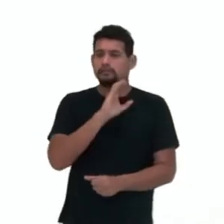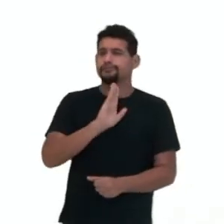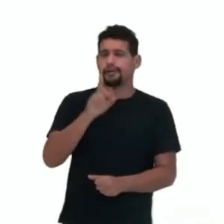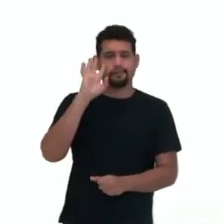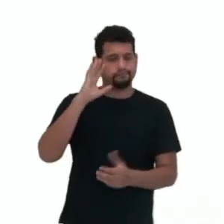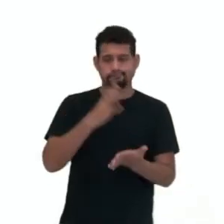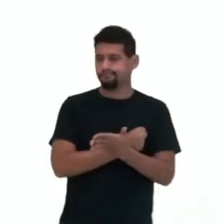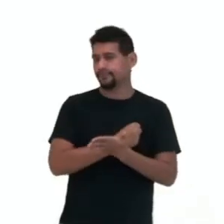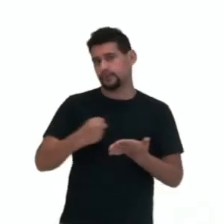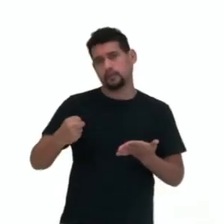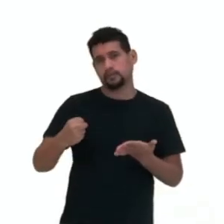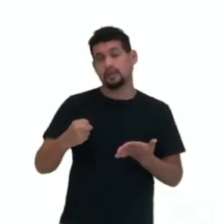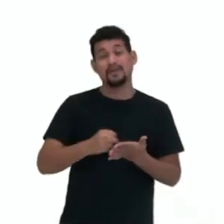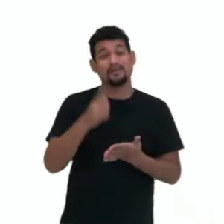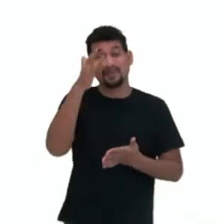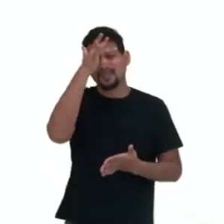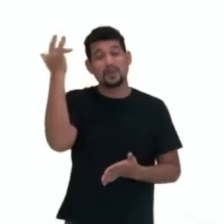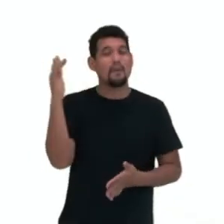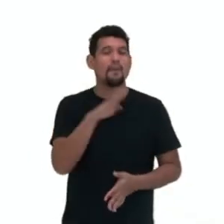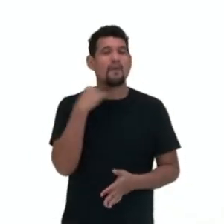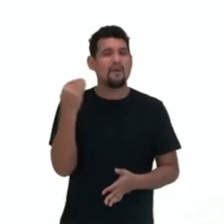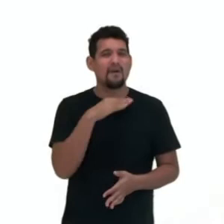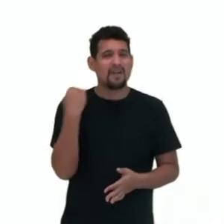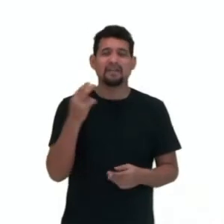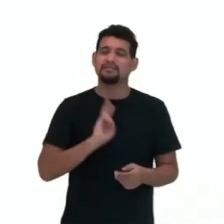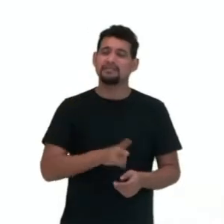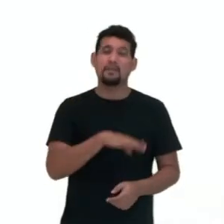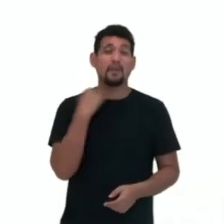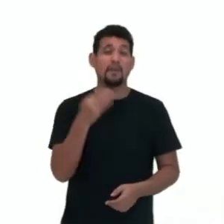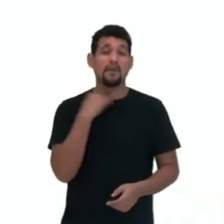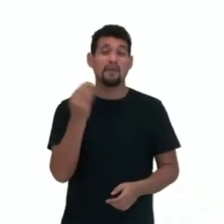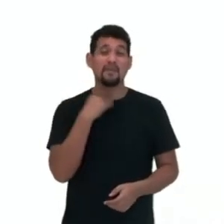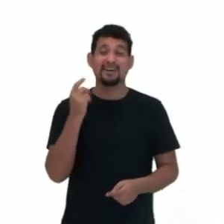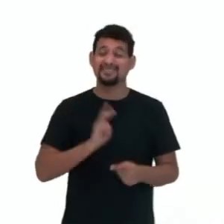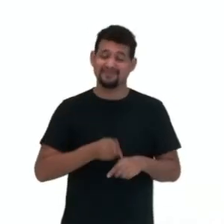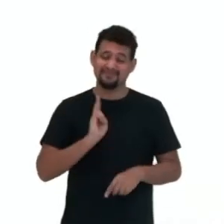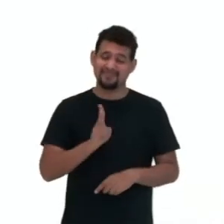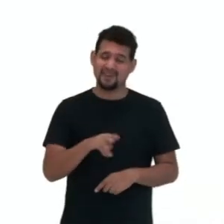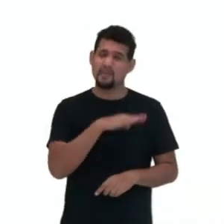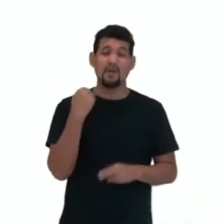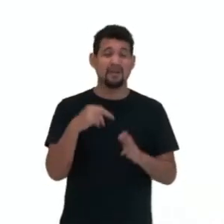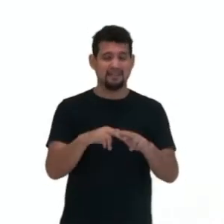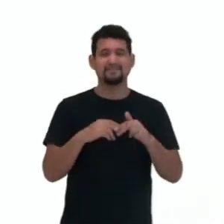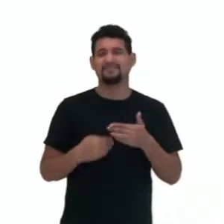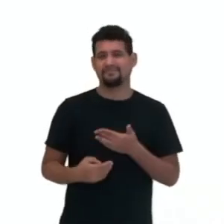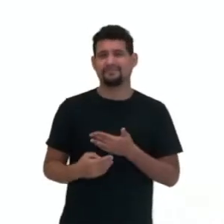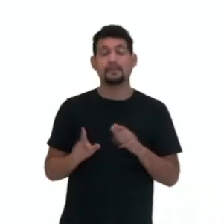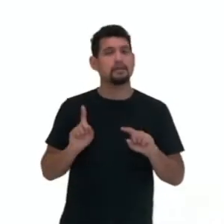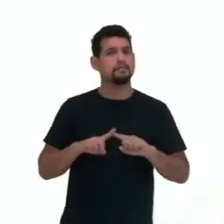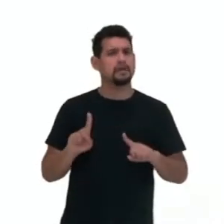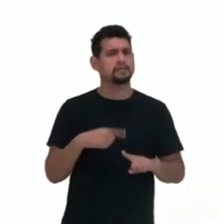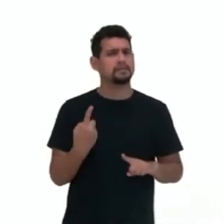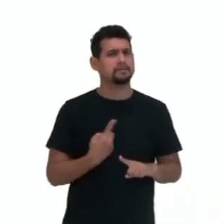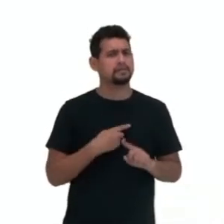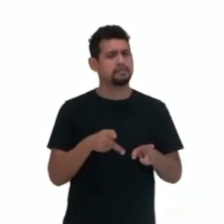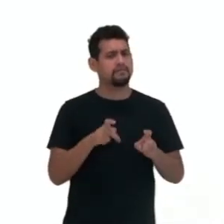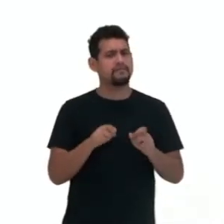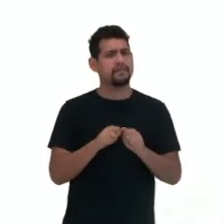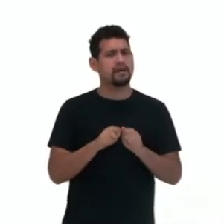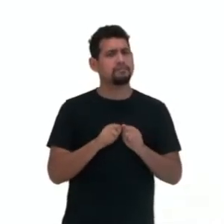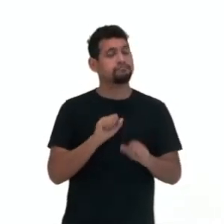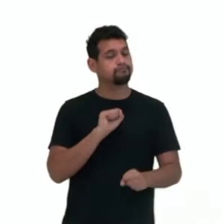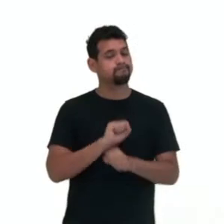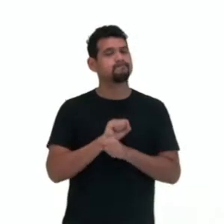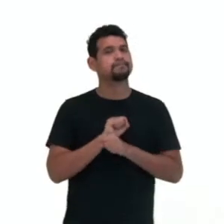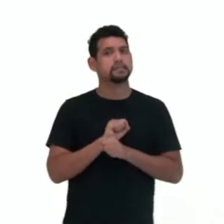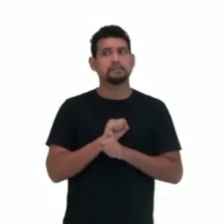aconteceram. Pessoas morreram, estão morrendo e vão morrer por causa disso. Mas nós podemos e vamos parar